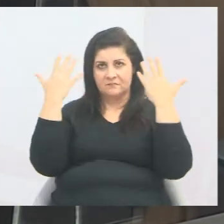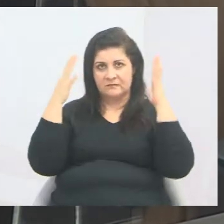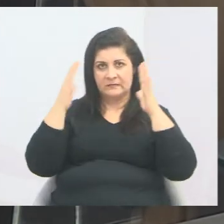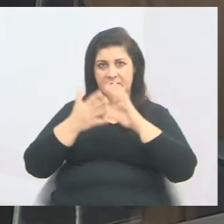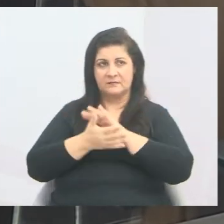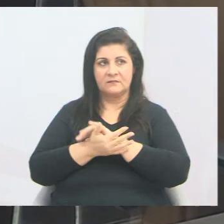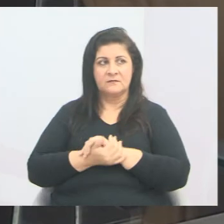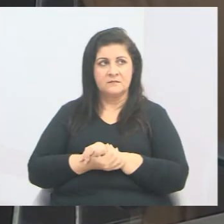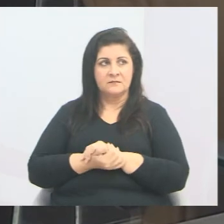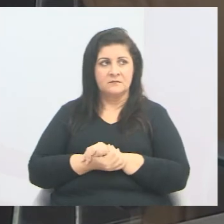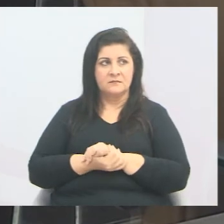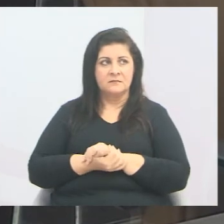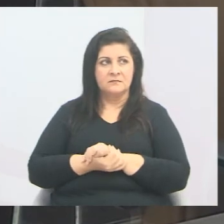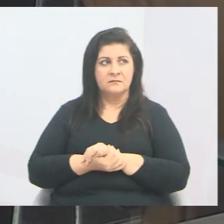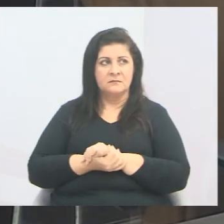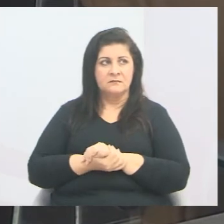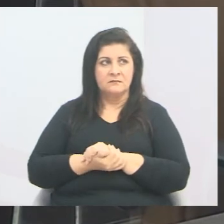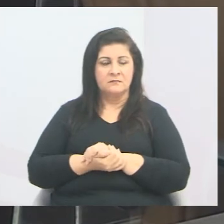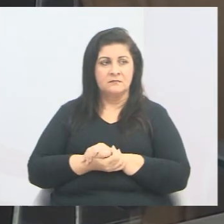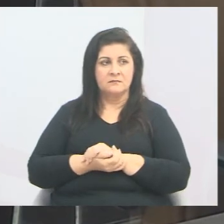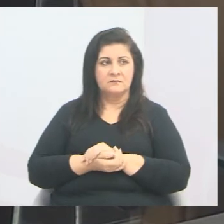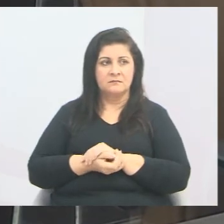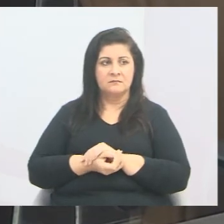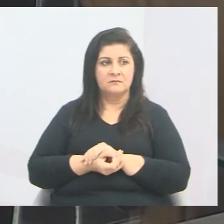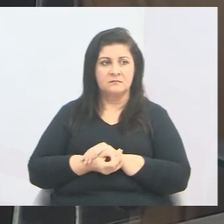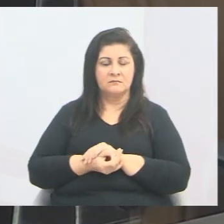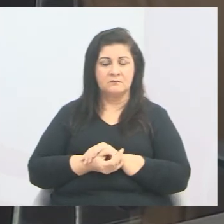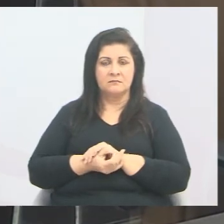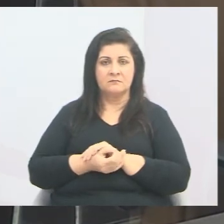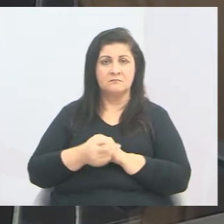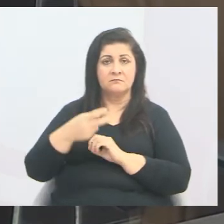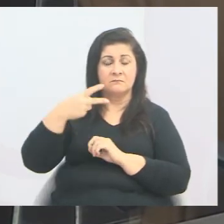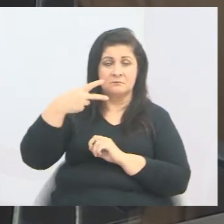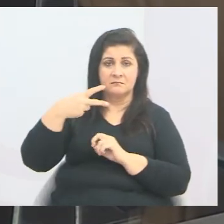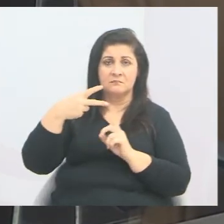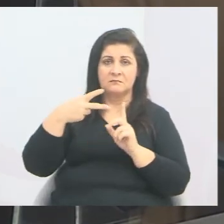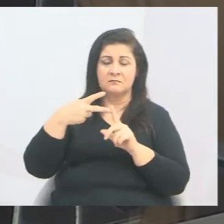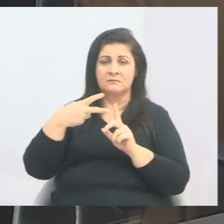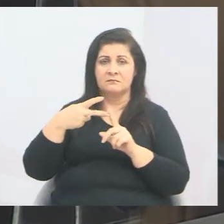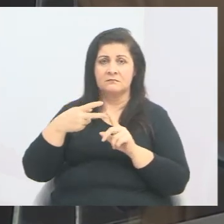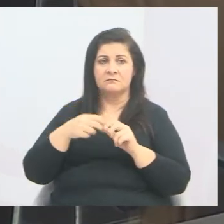parabéns. E segundo fato, é dizer que